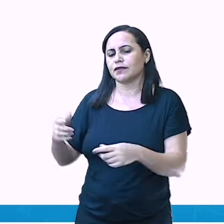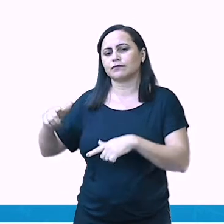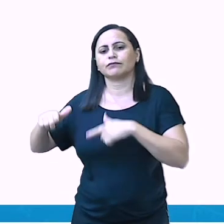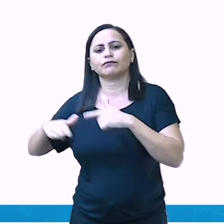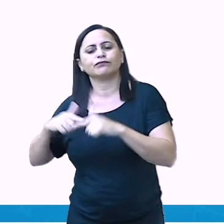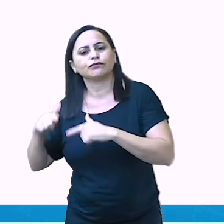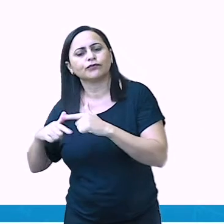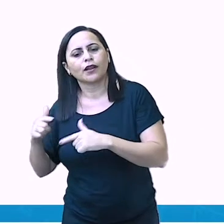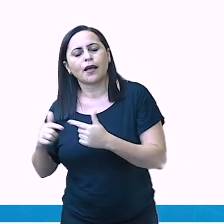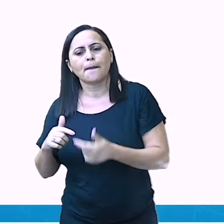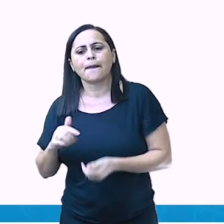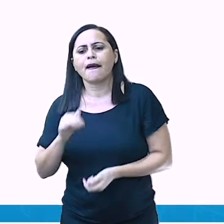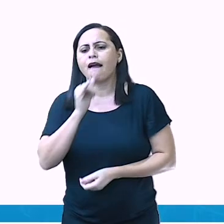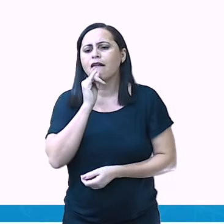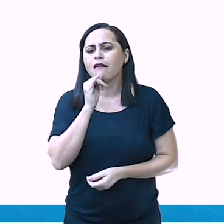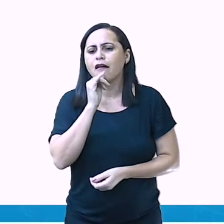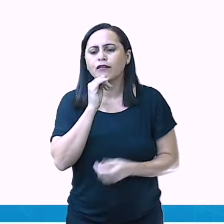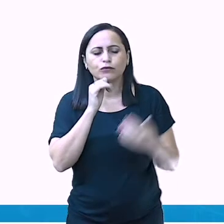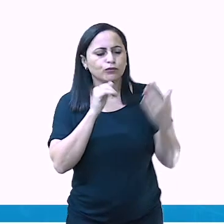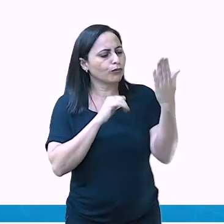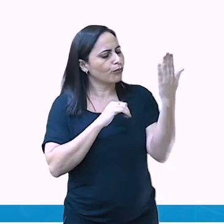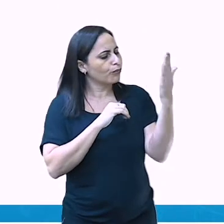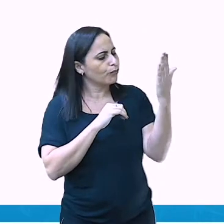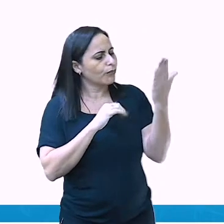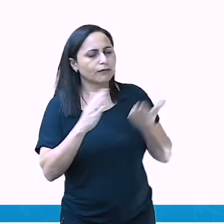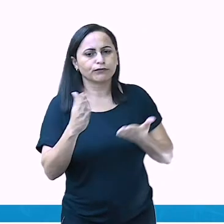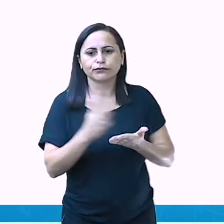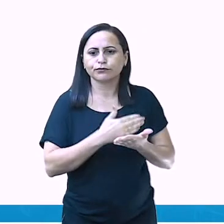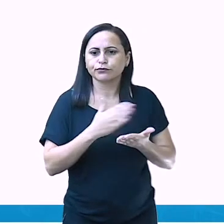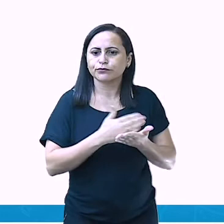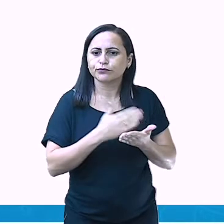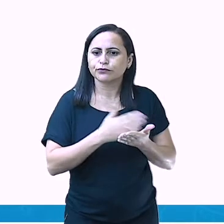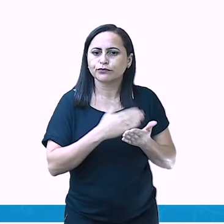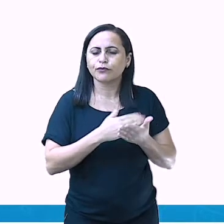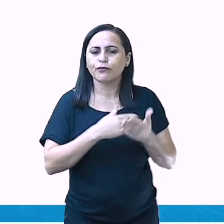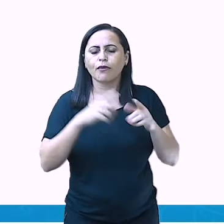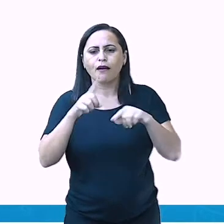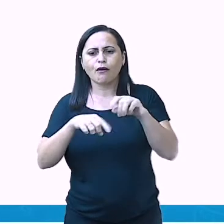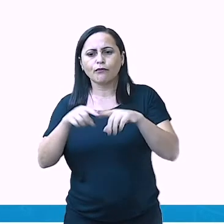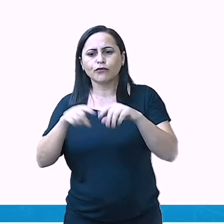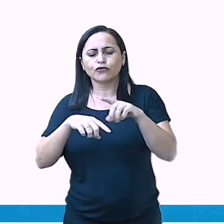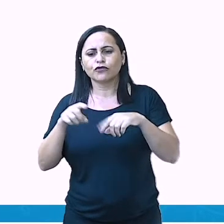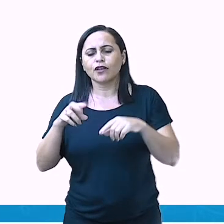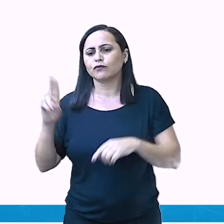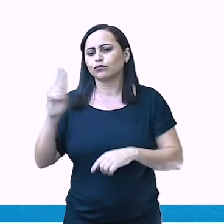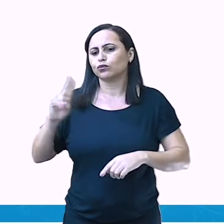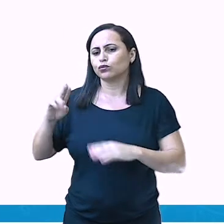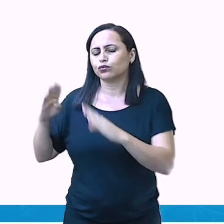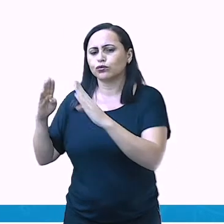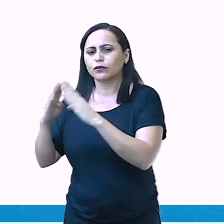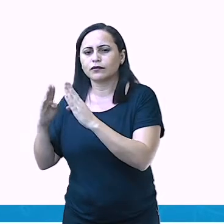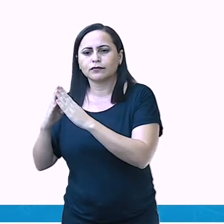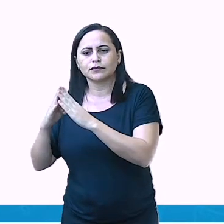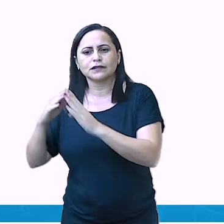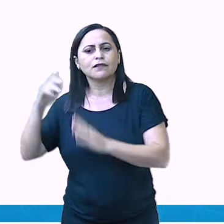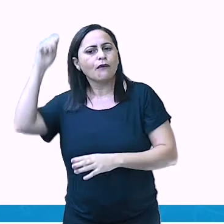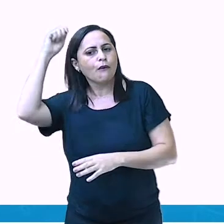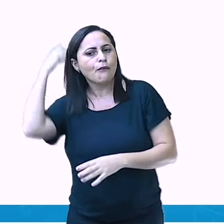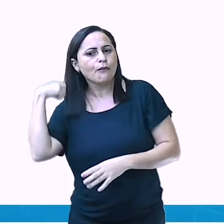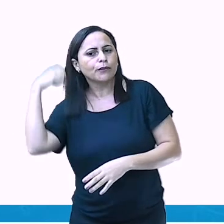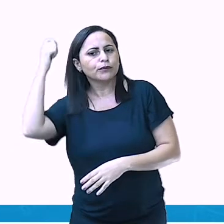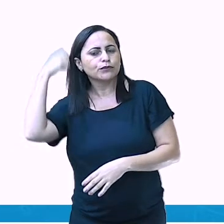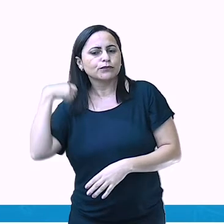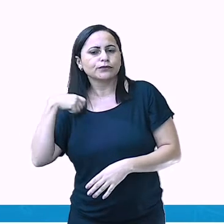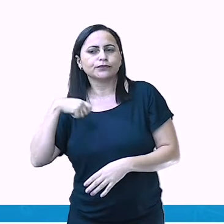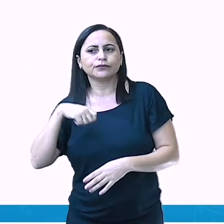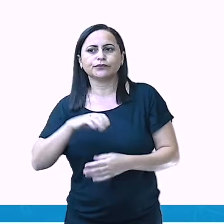como espelho, caderno, utensílios domésticos, pente de cabelo, né? Tem livros que